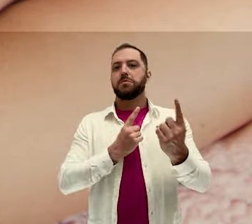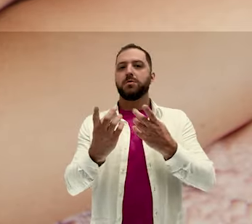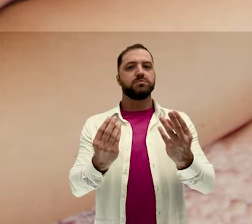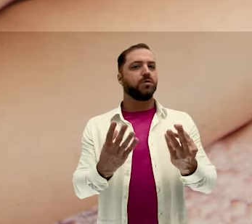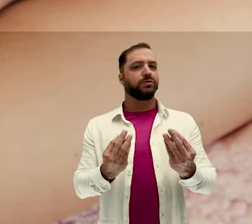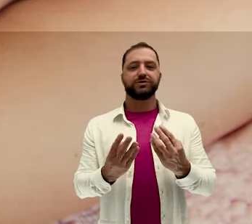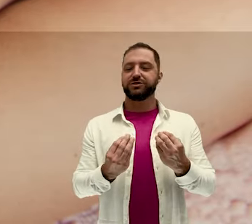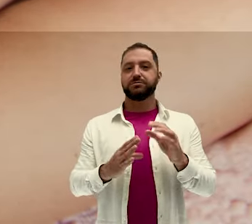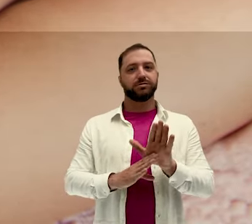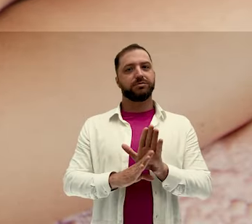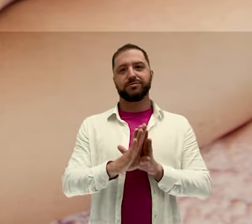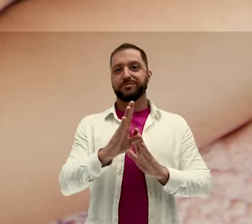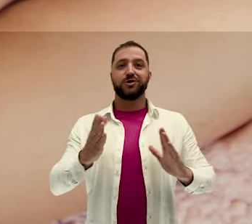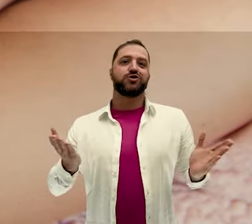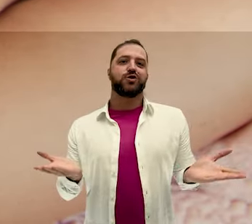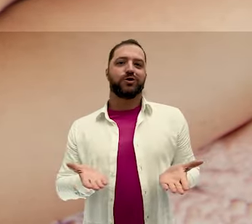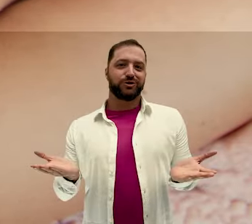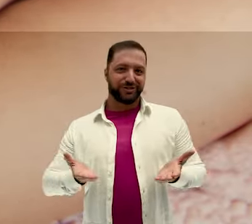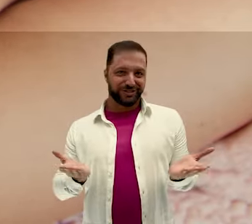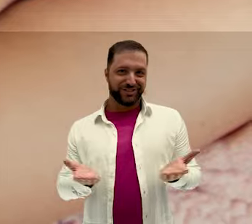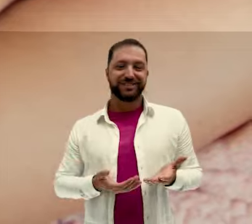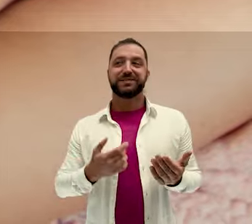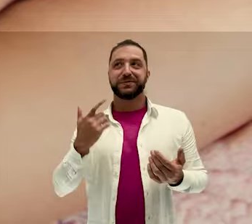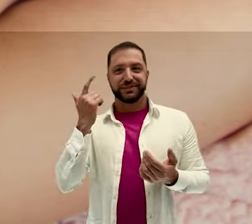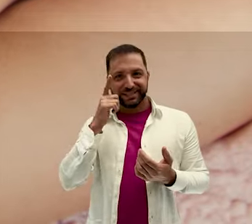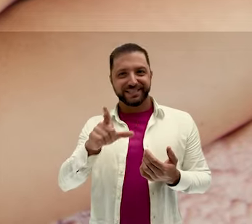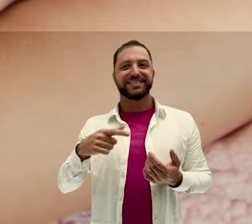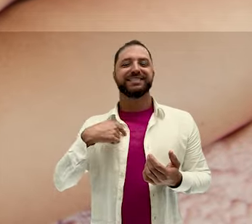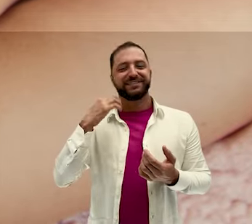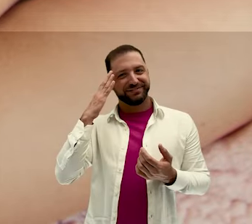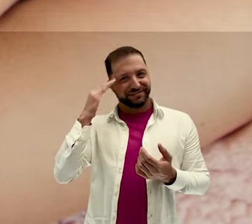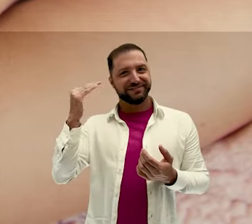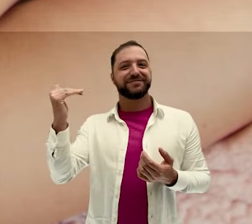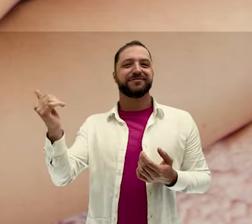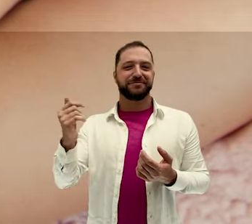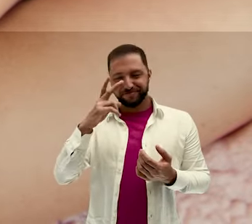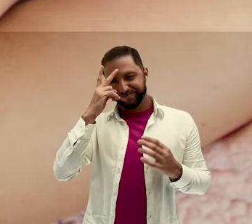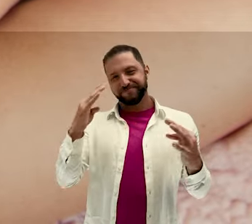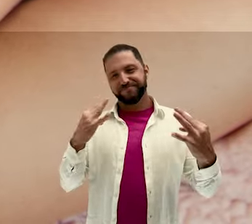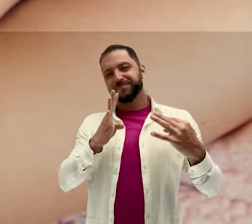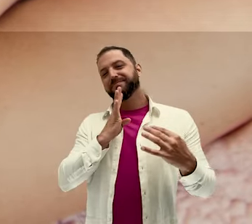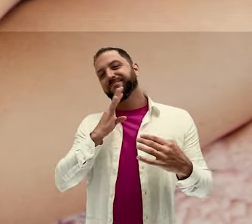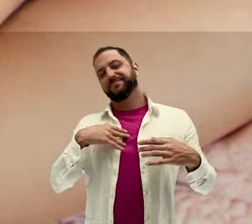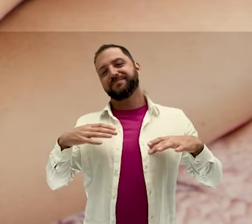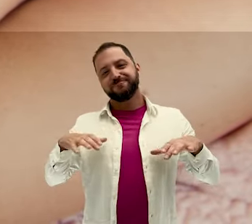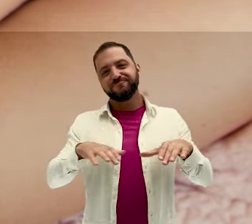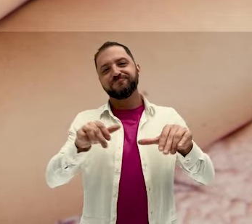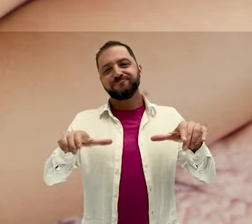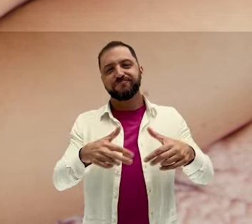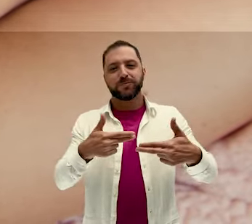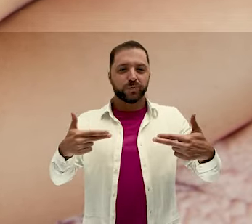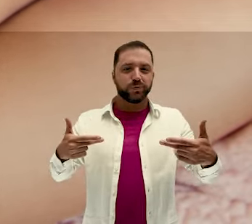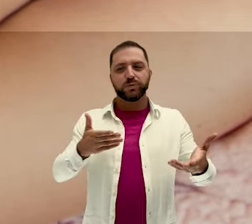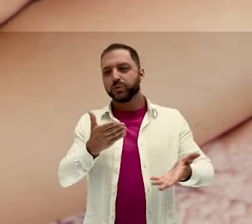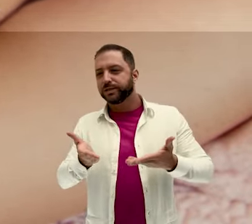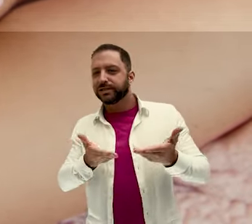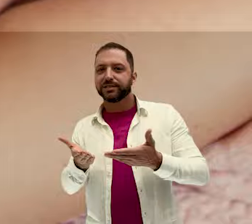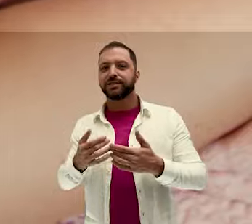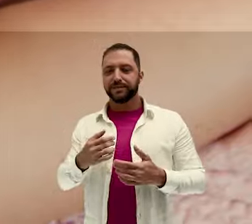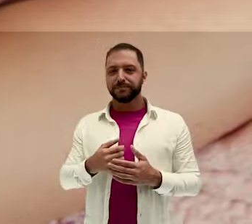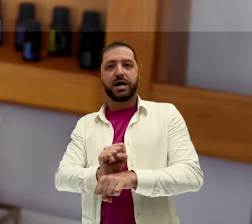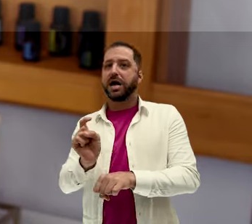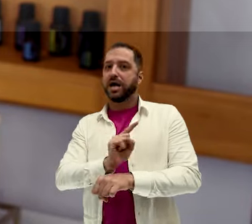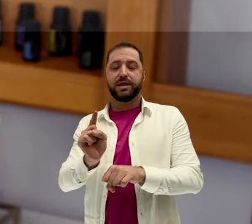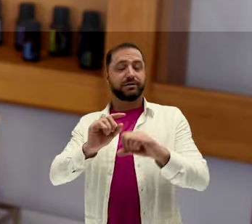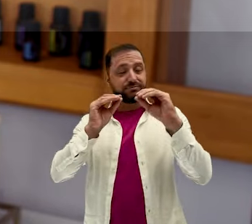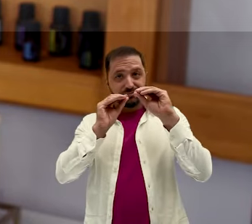bastante importante, e hoje eu consegui chegar, né, a ser uma massoterapeuta de